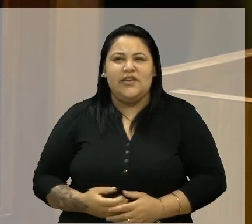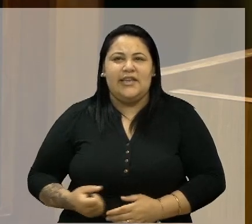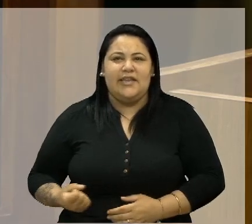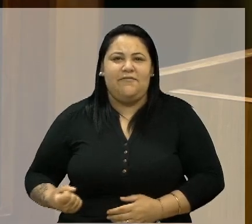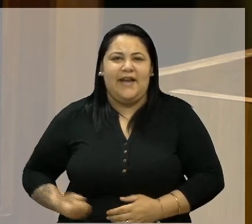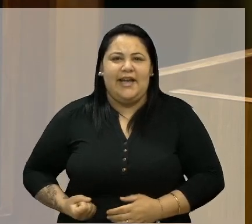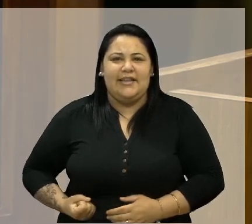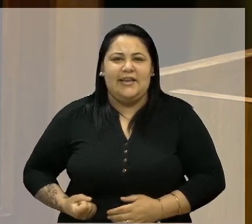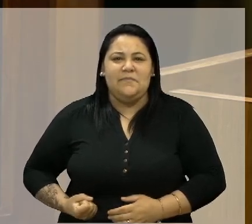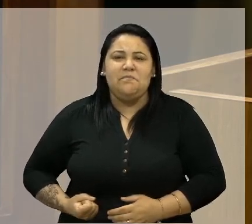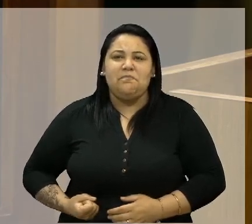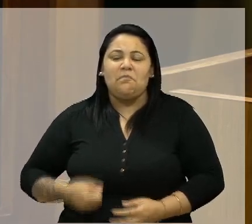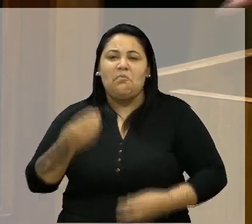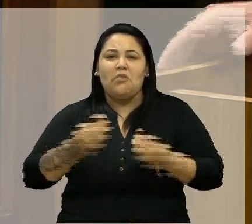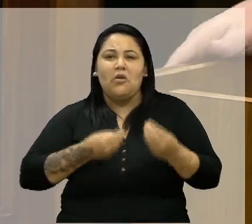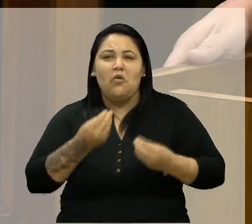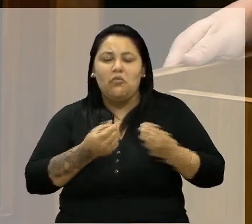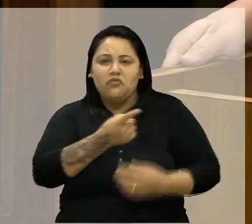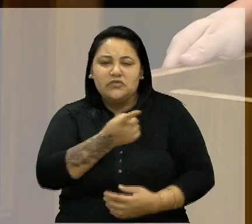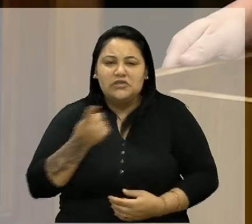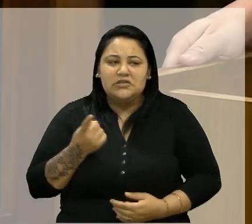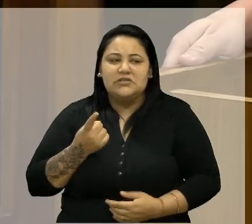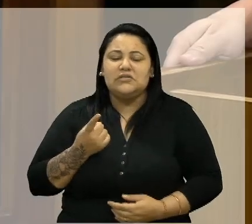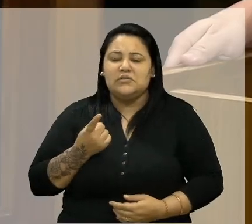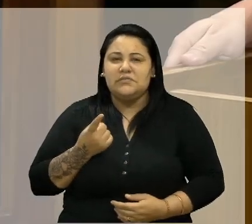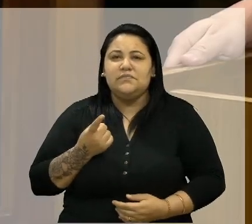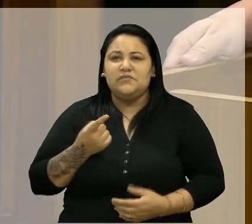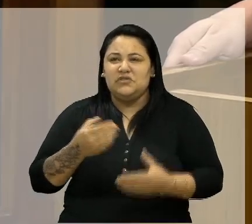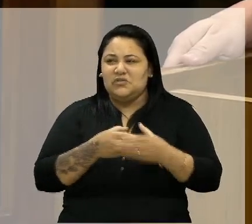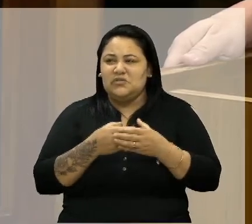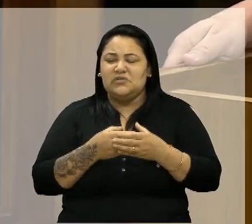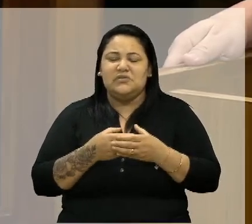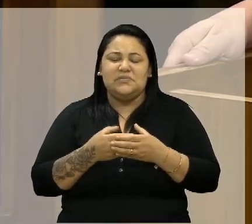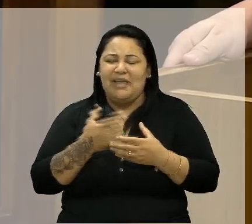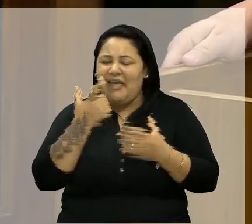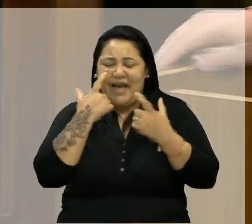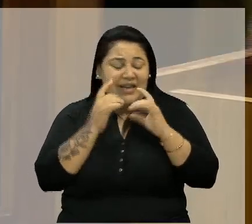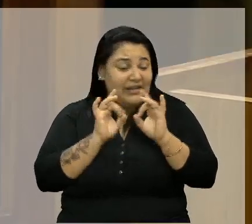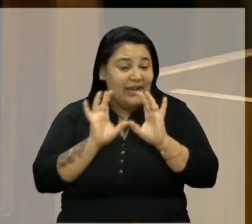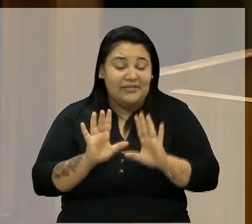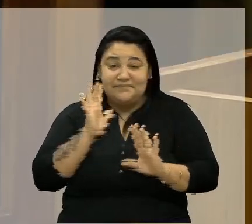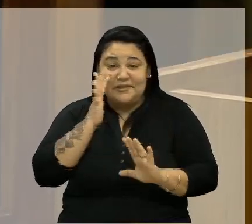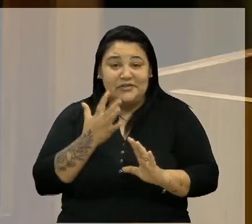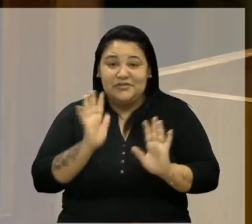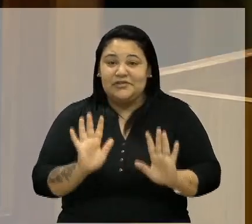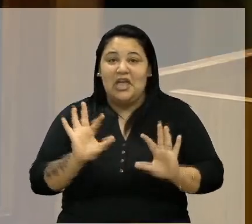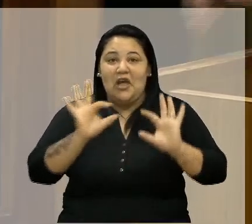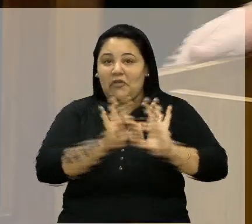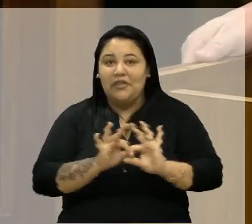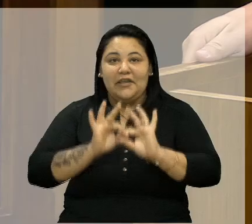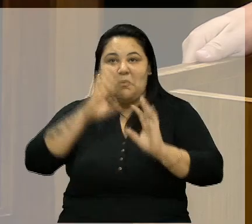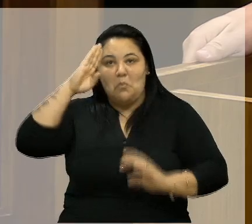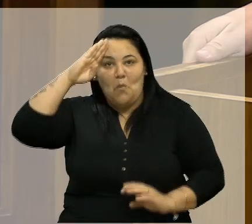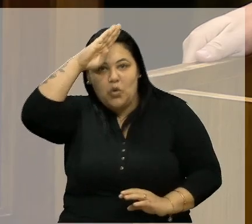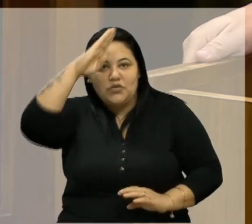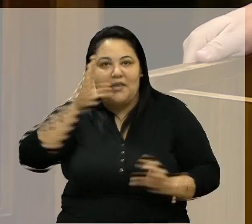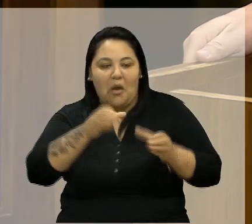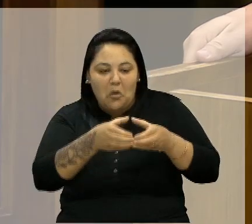Como vocês são oportunistas. Meu Deus. Cada coisa que acontece é ligada ao bolsonarismo.